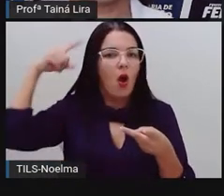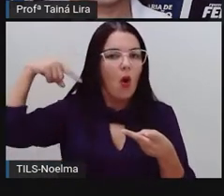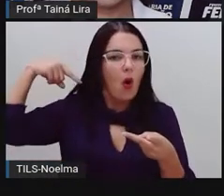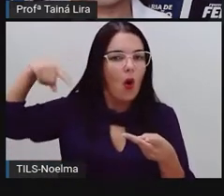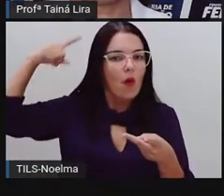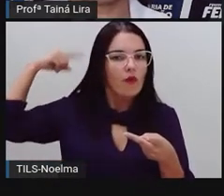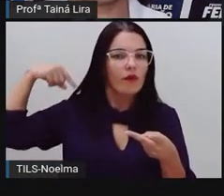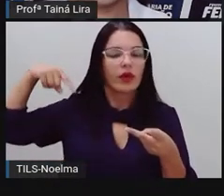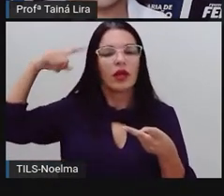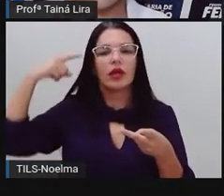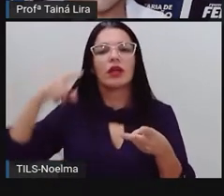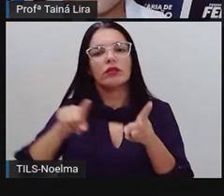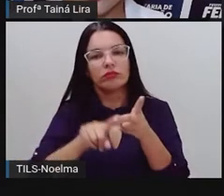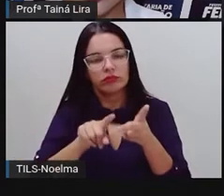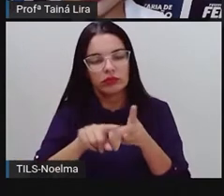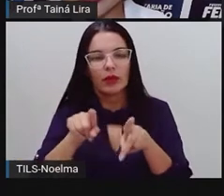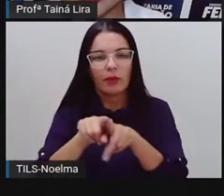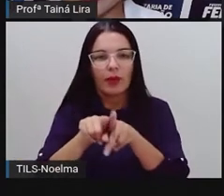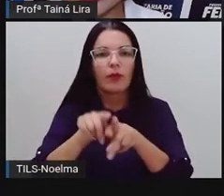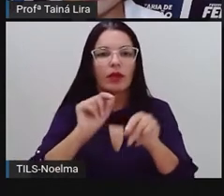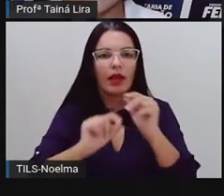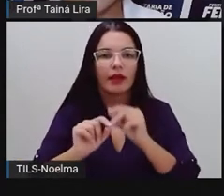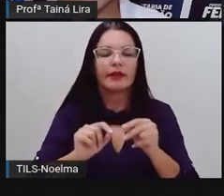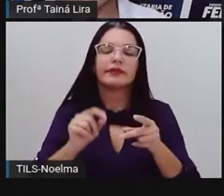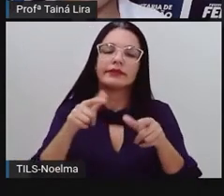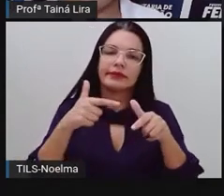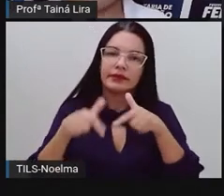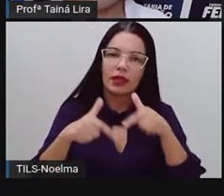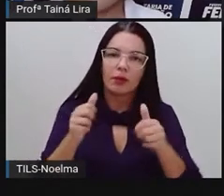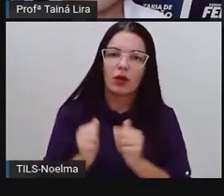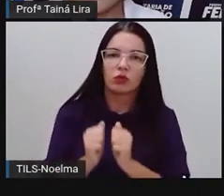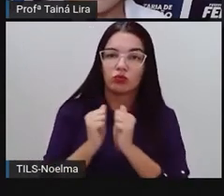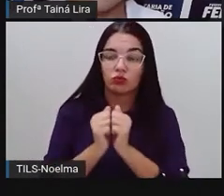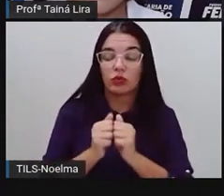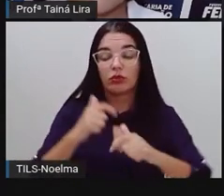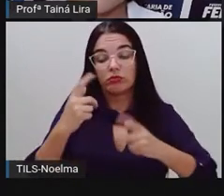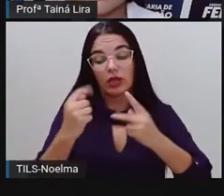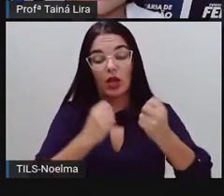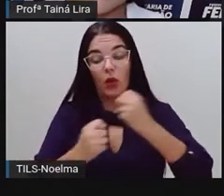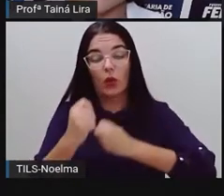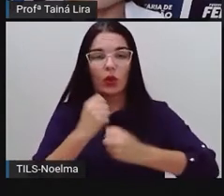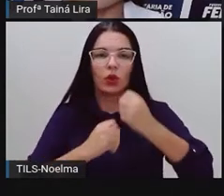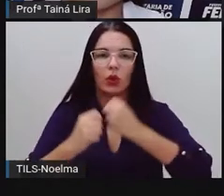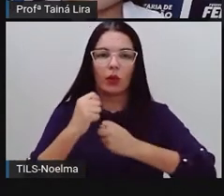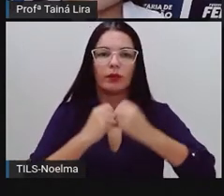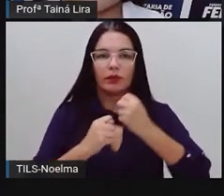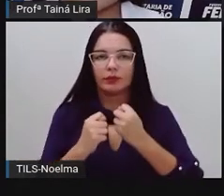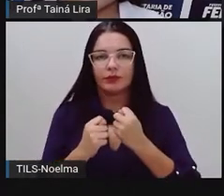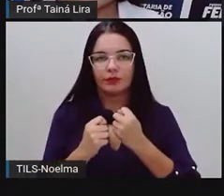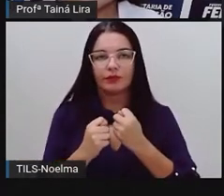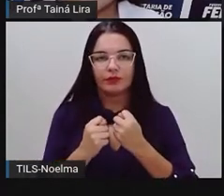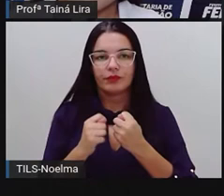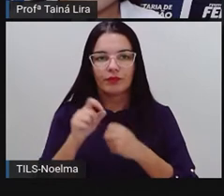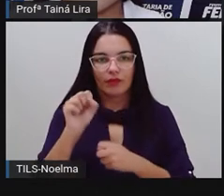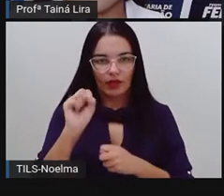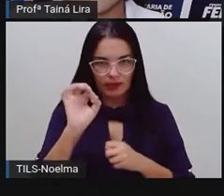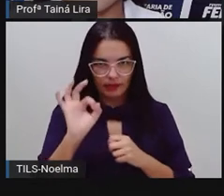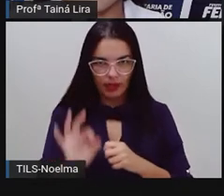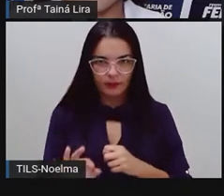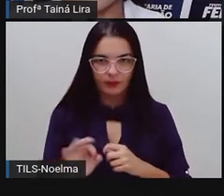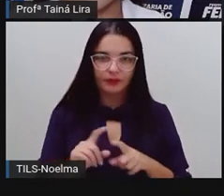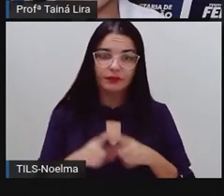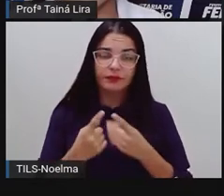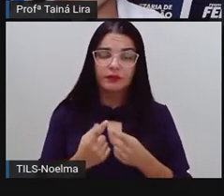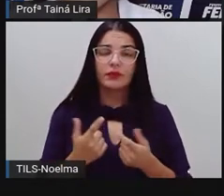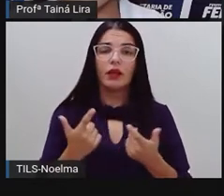e tem uma outra atividade econômica também que é a pecuária e o que é a